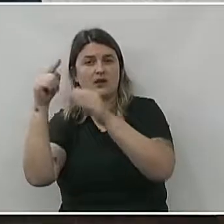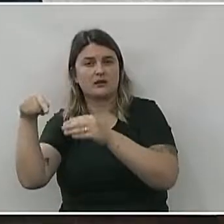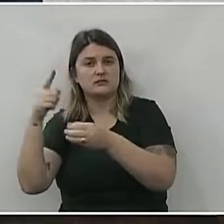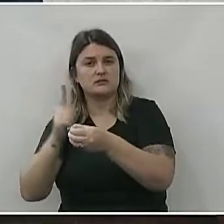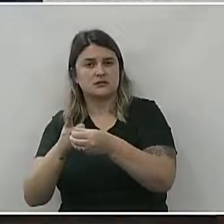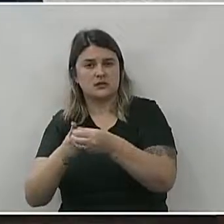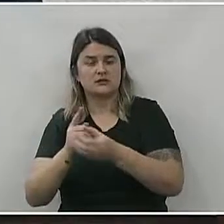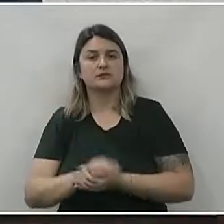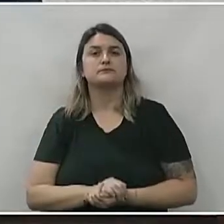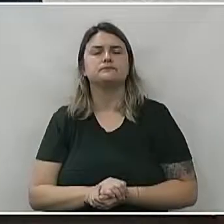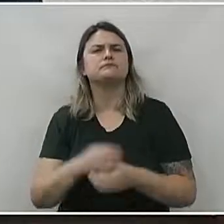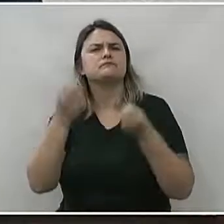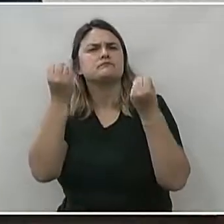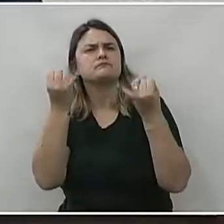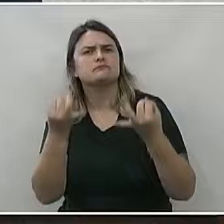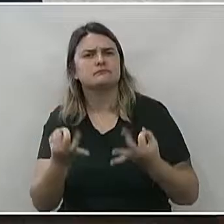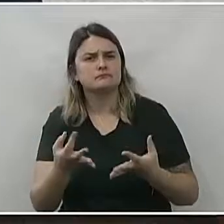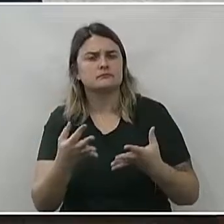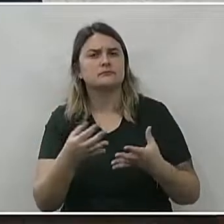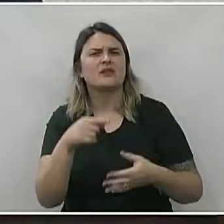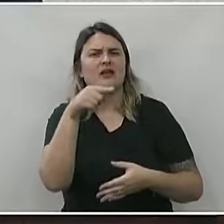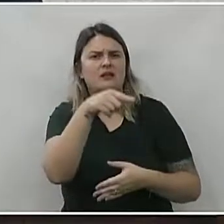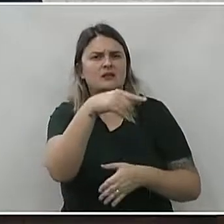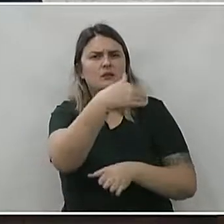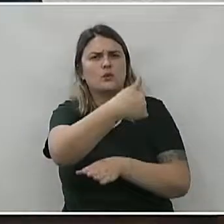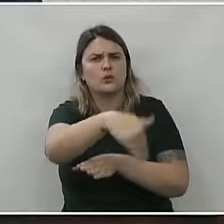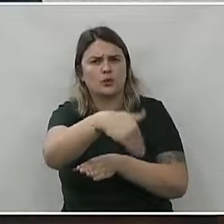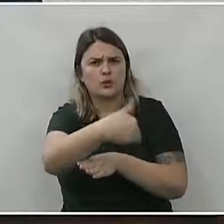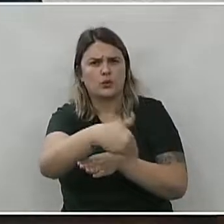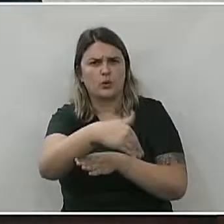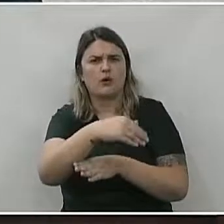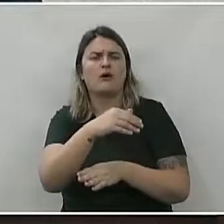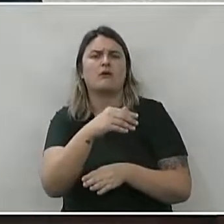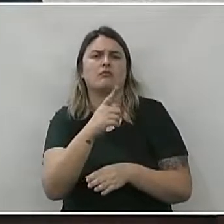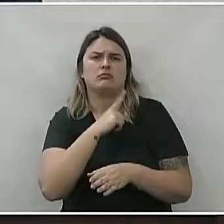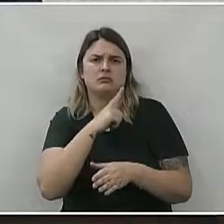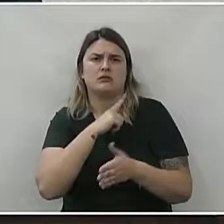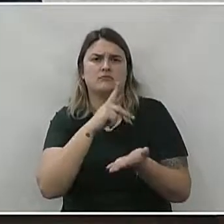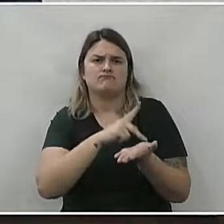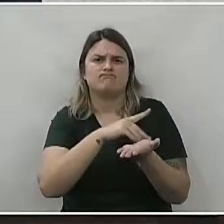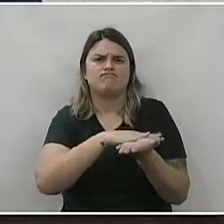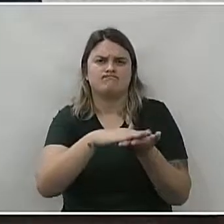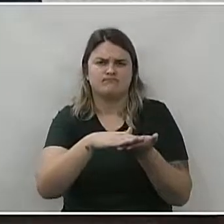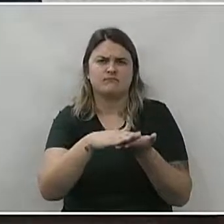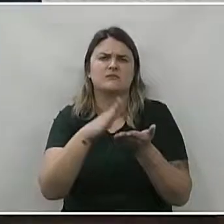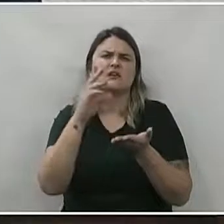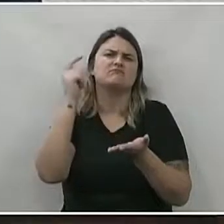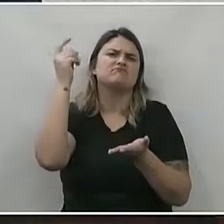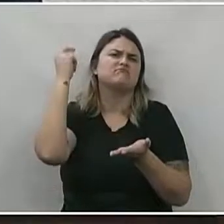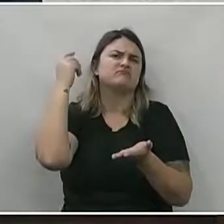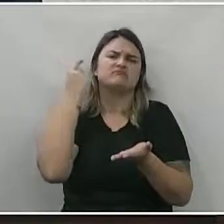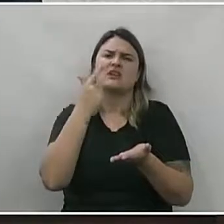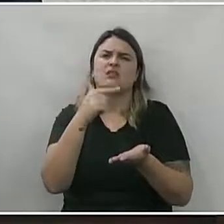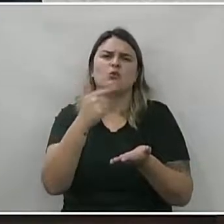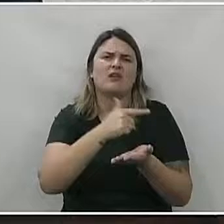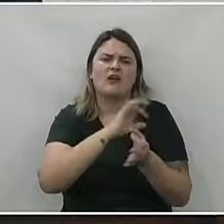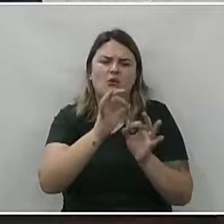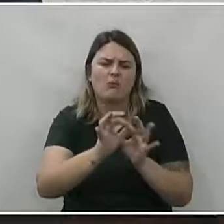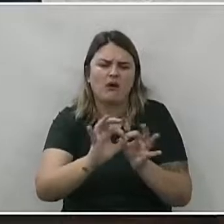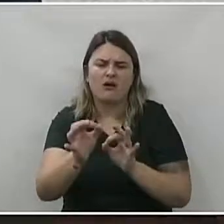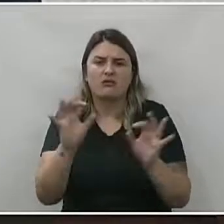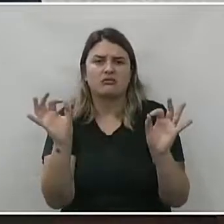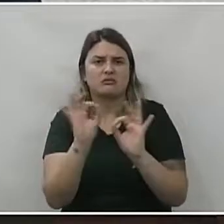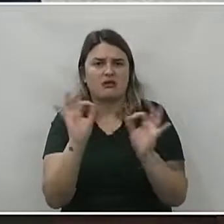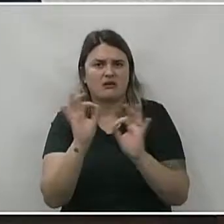cidade. Justificativa. A referida via, embora seja pavimentada em asfalto, há muitos anos não recebe melhorias,